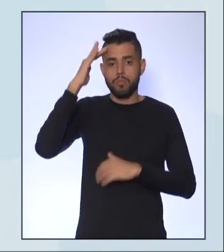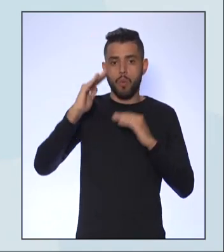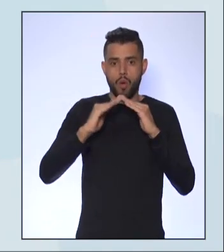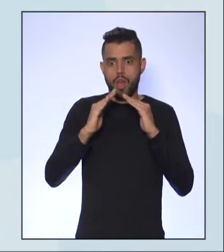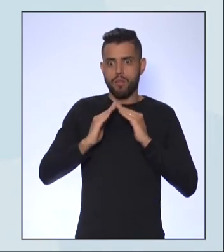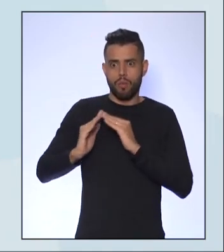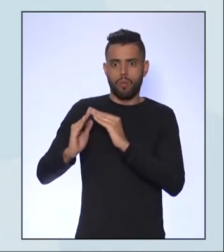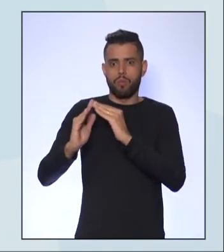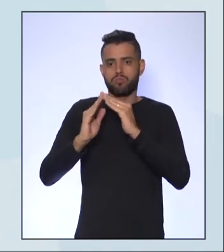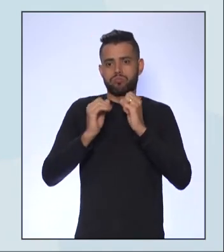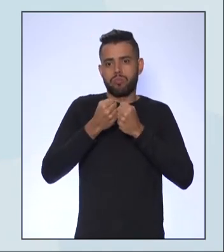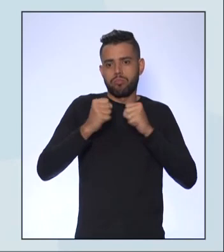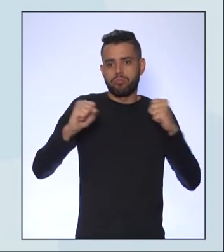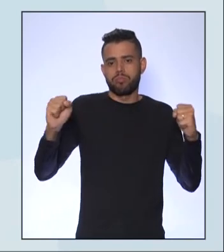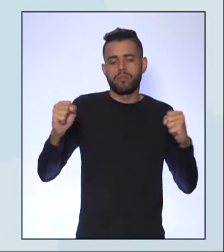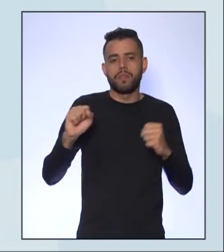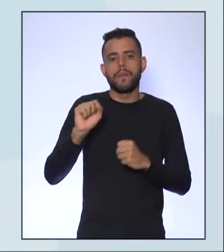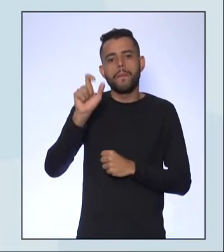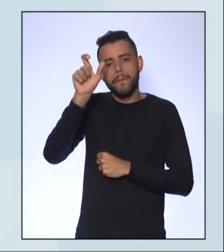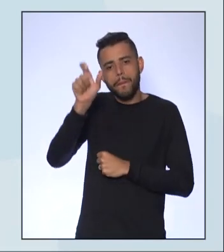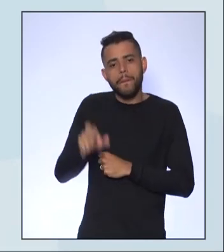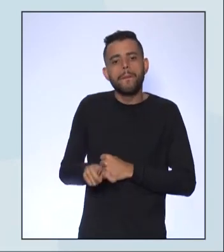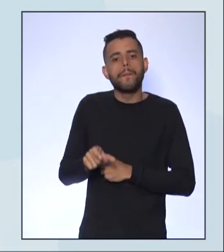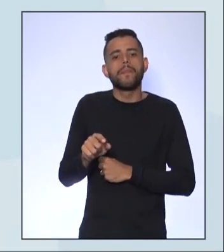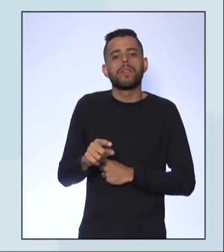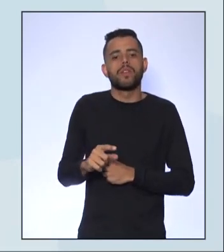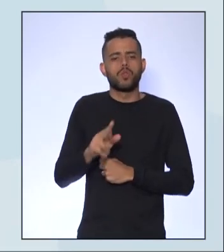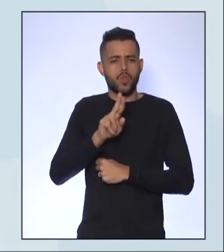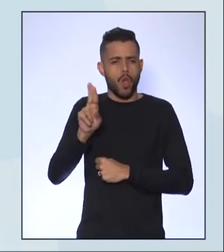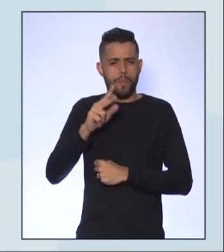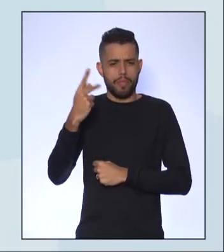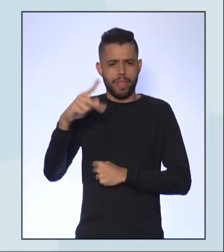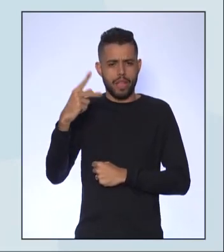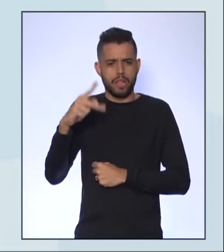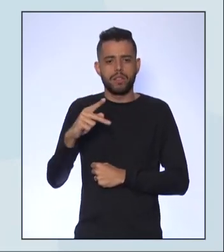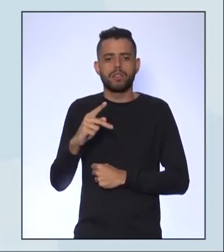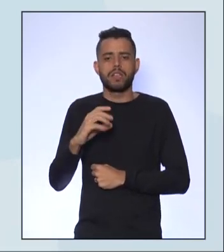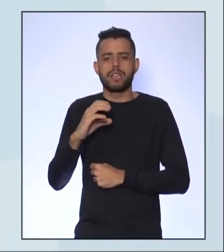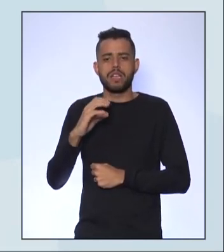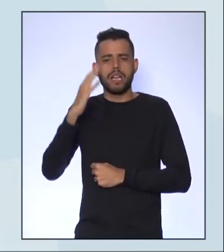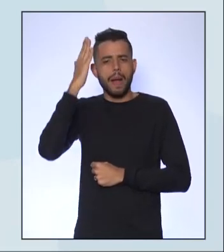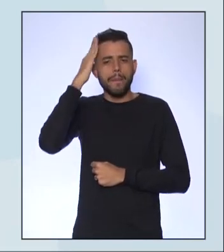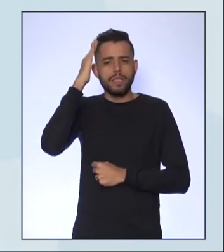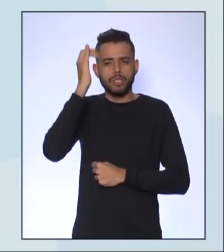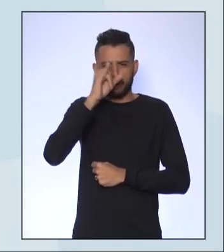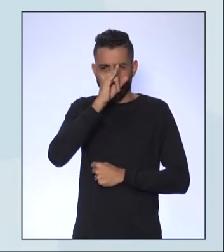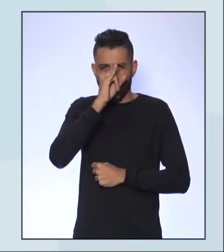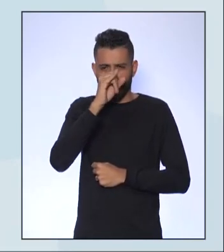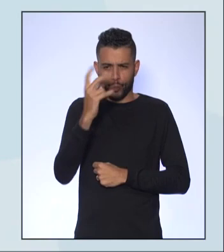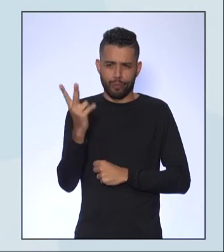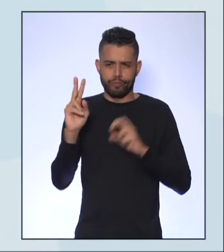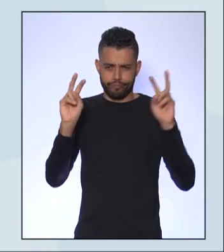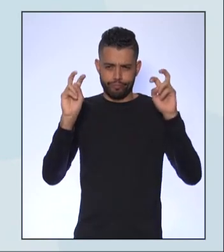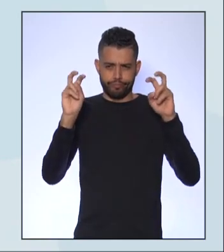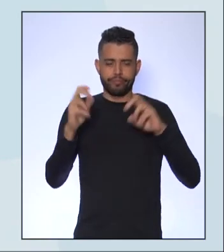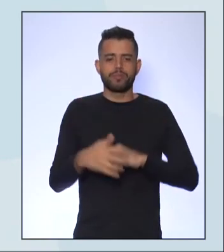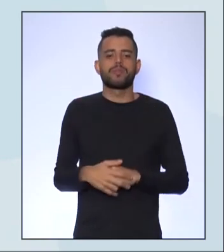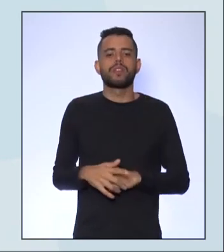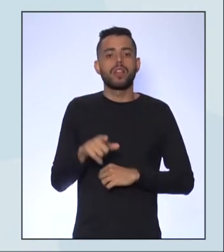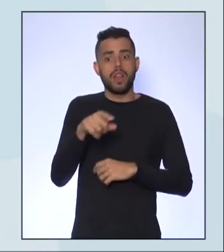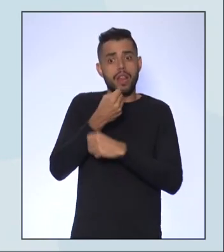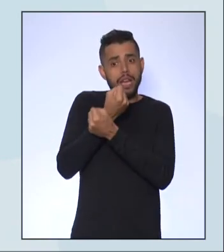não era ele, o Cabeça de Porco. Ele foi um cortiço muito grande que existiu na cidade do Rio de Janeiro, ele